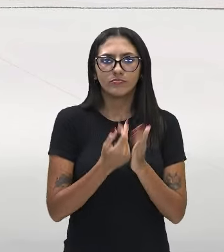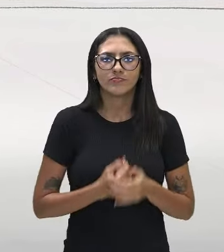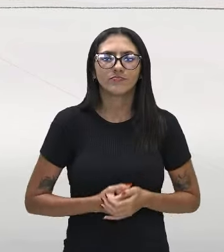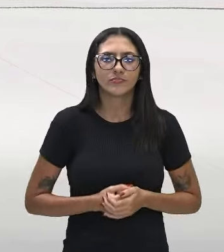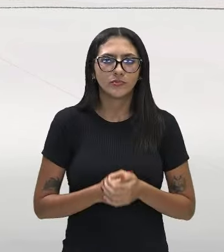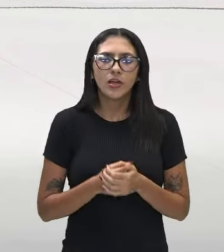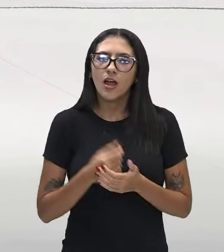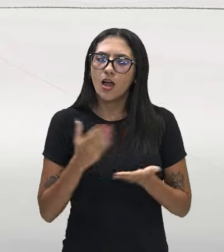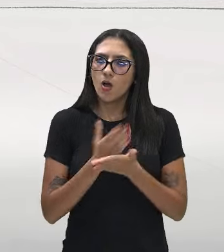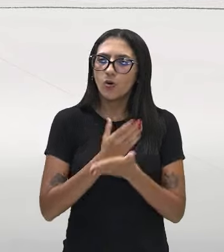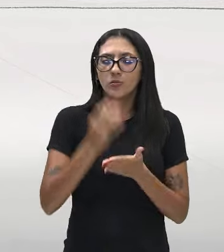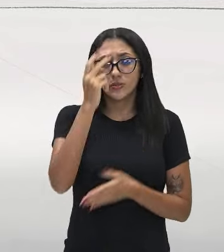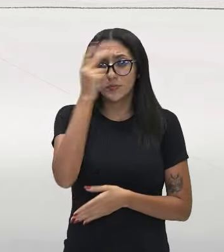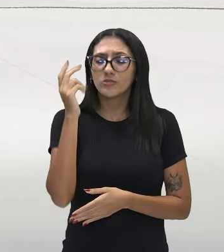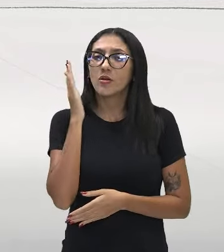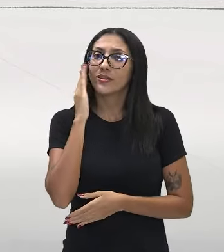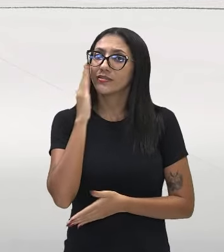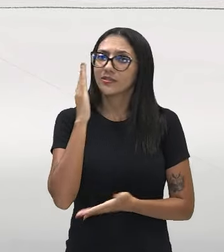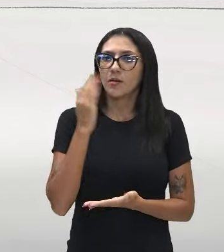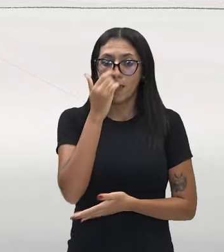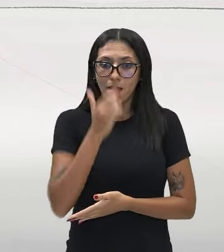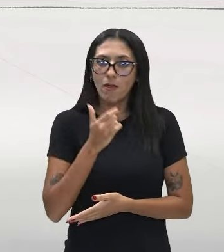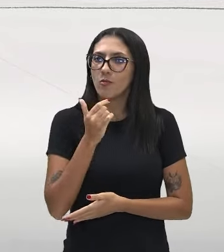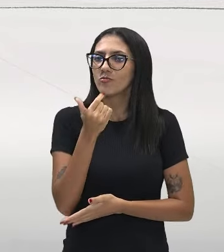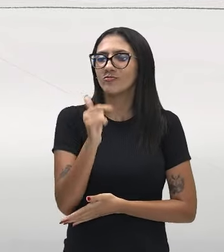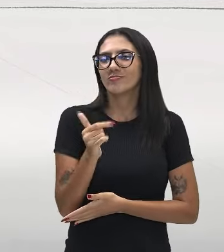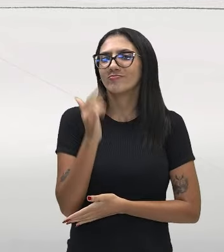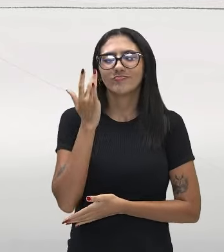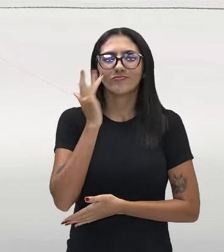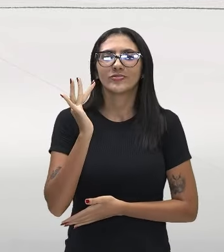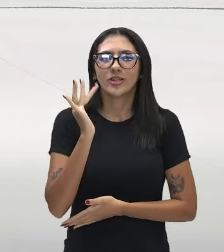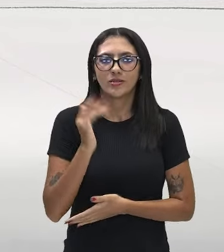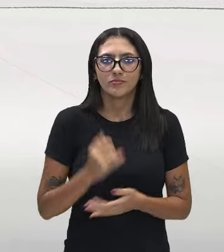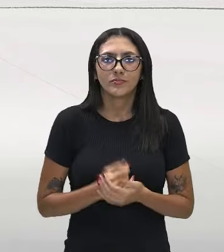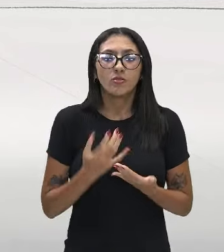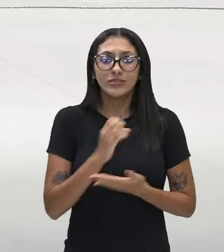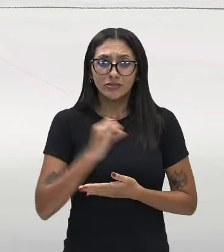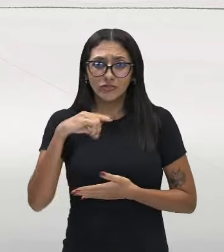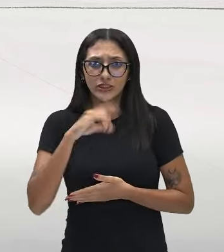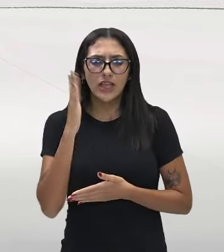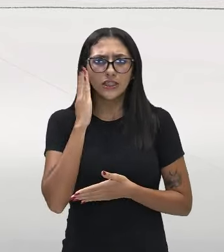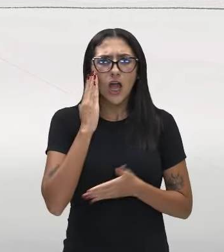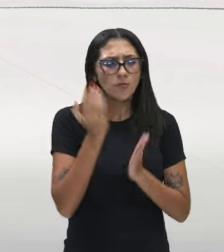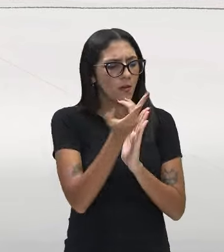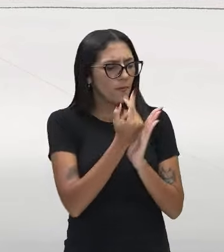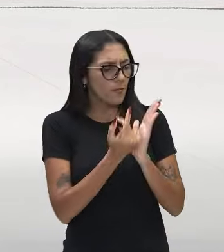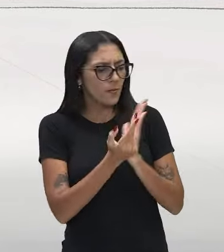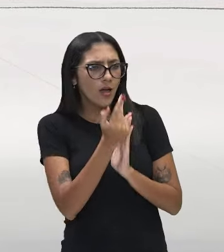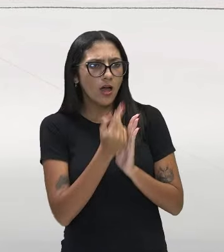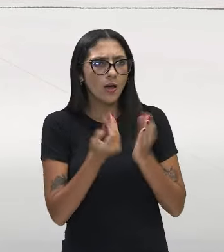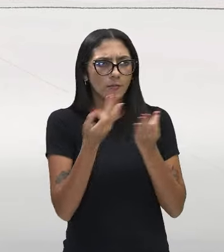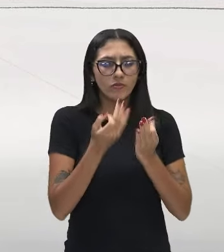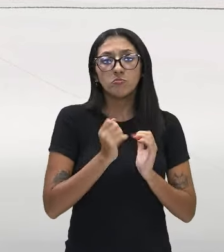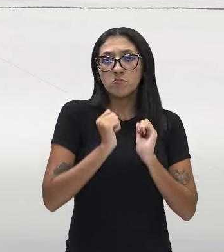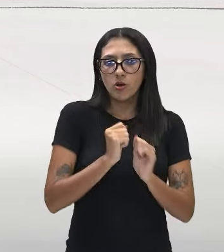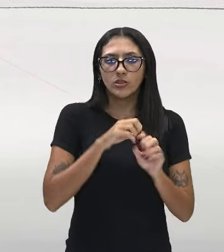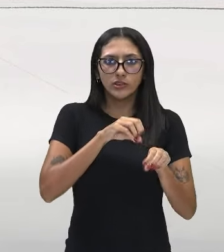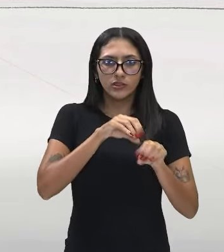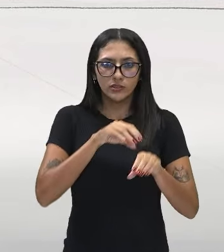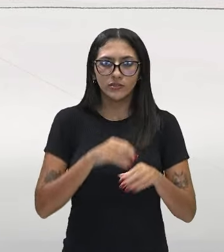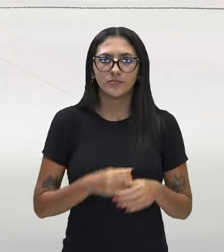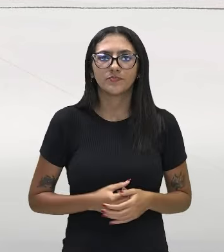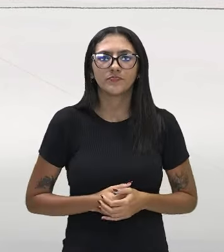sabe desenhar, certo? Mas você que sabe desenhar, você pode, de repente, dar aulas de desenho, Isso, né? Igual na dança, né, como você